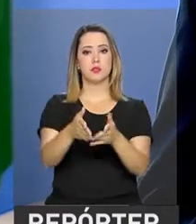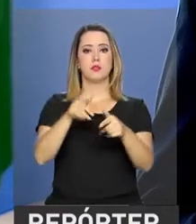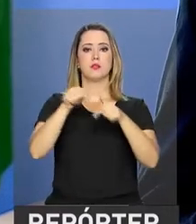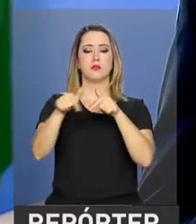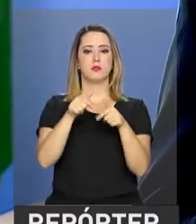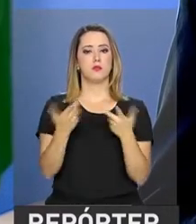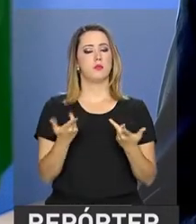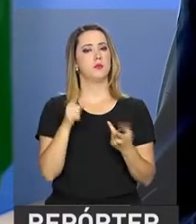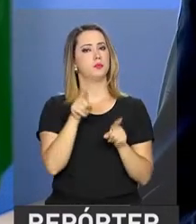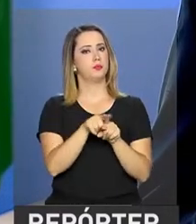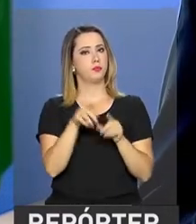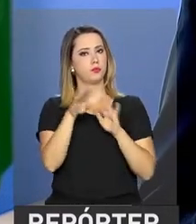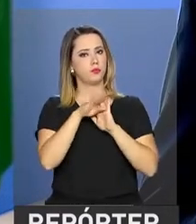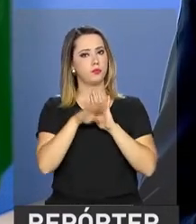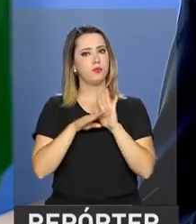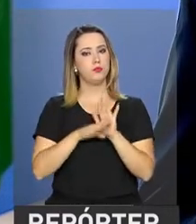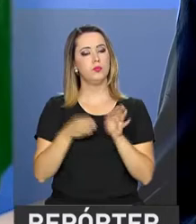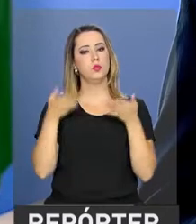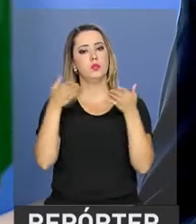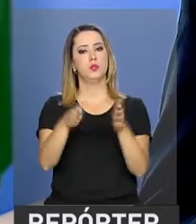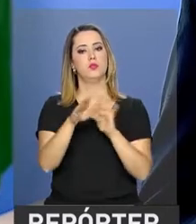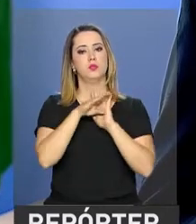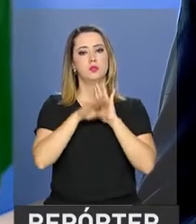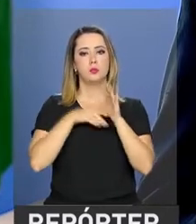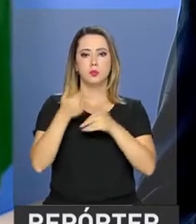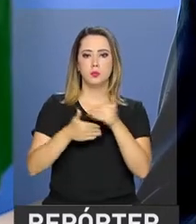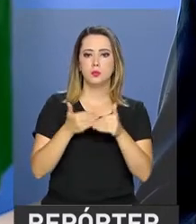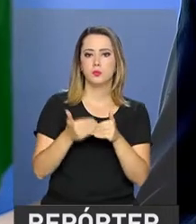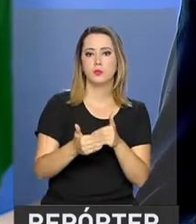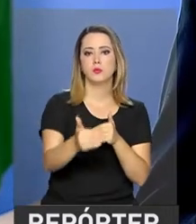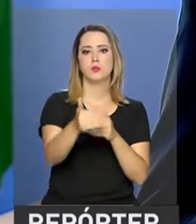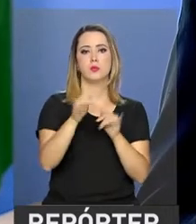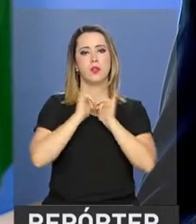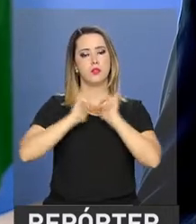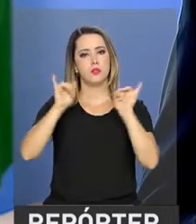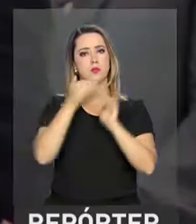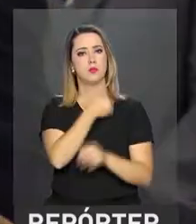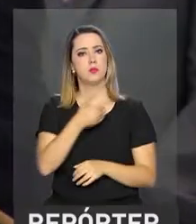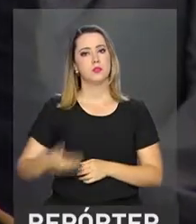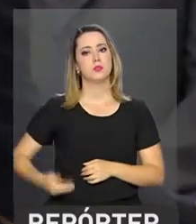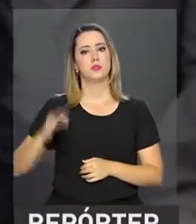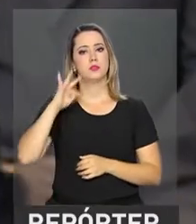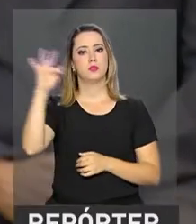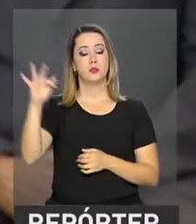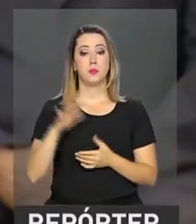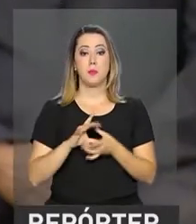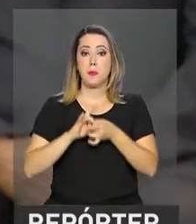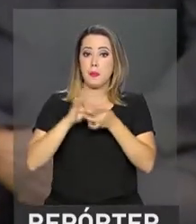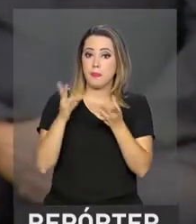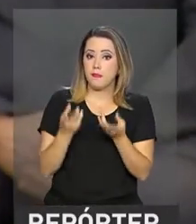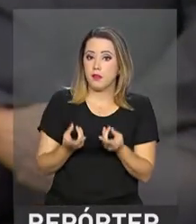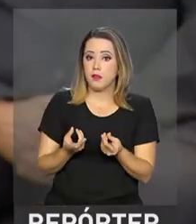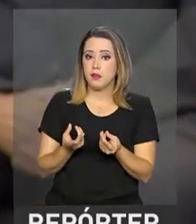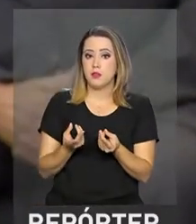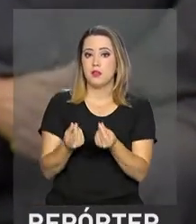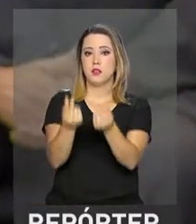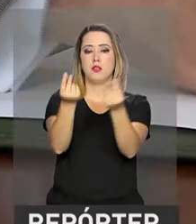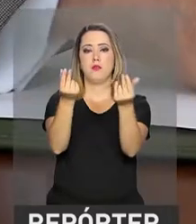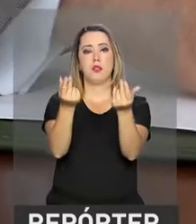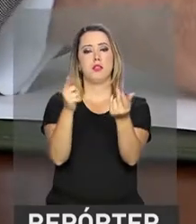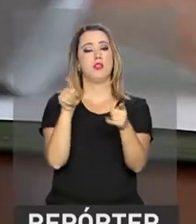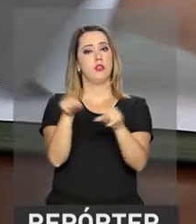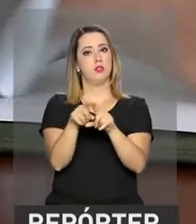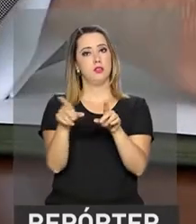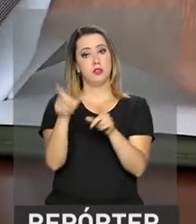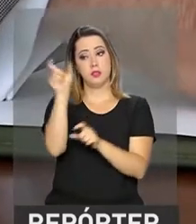emprego. Essas medidas fazem parte do Plano Progredir, lançado pelo governo federal. A autonomia financeira dos beneficiários do